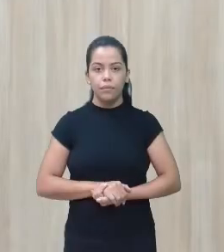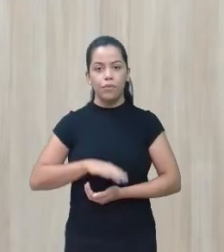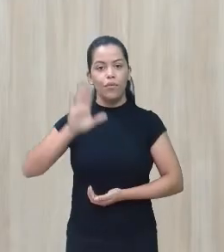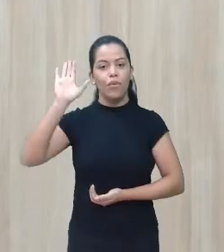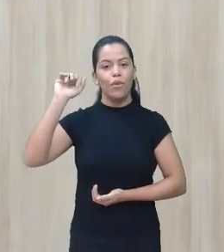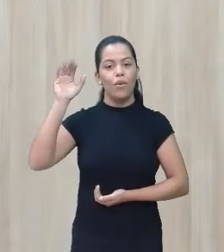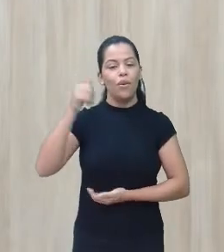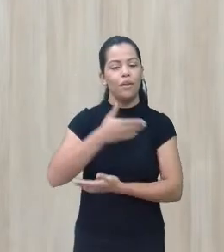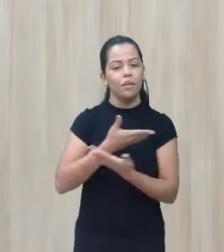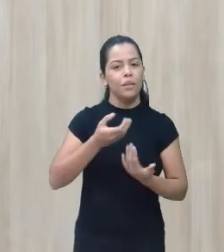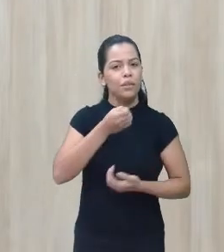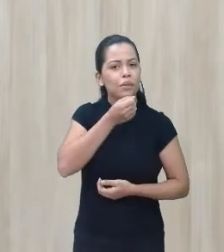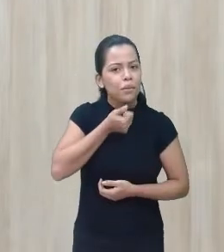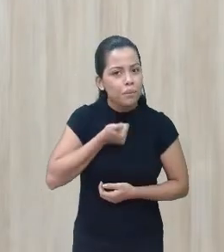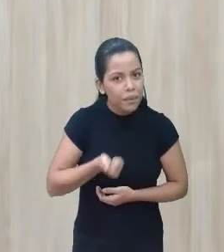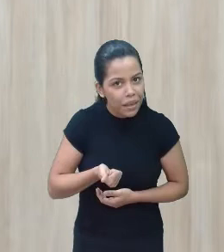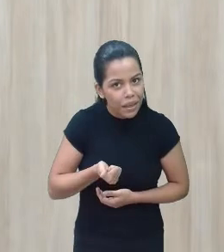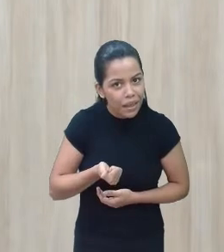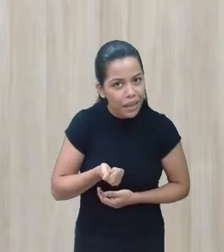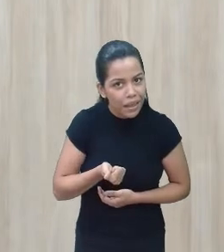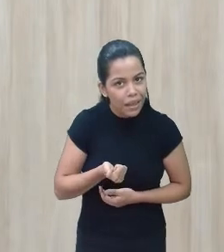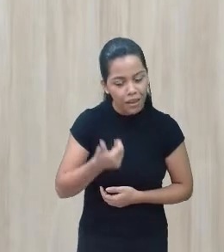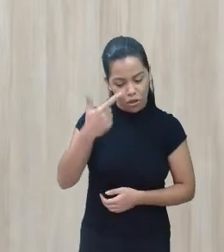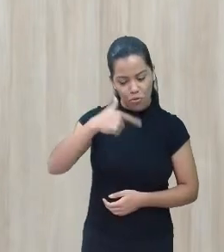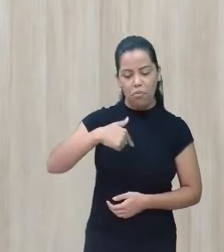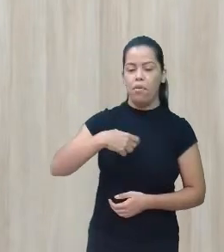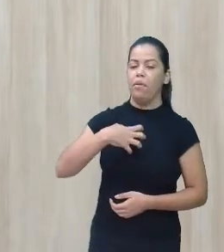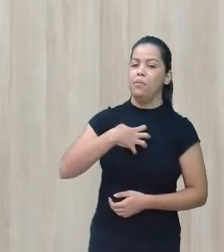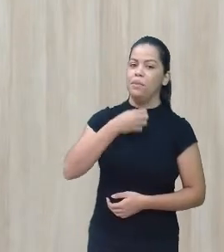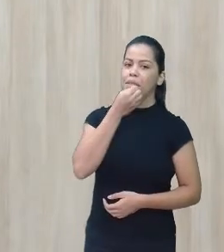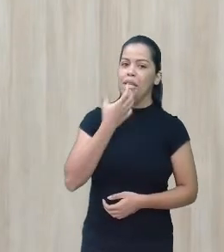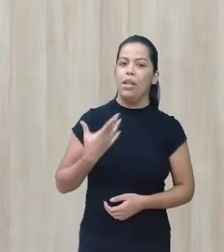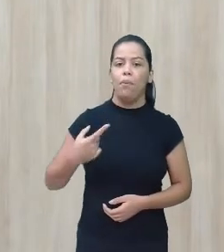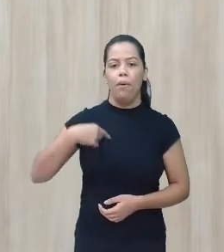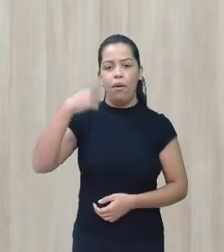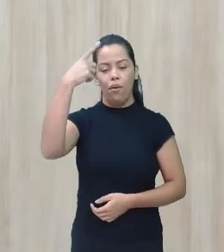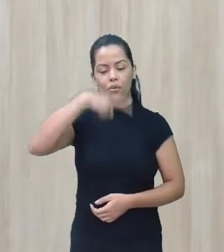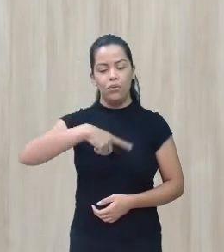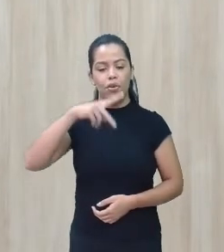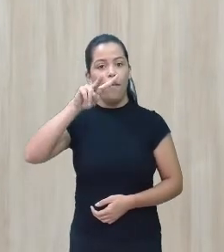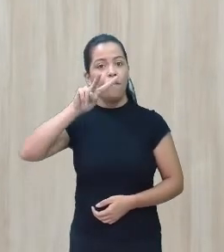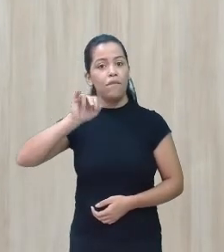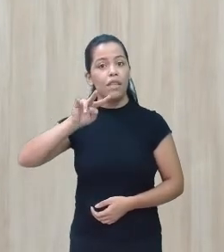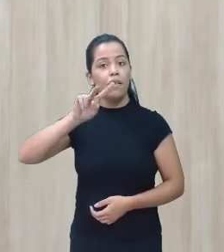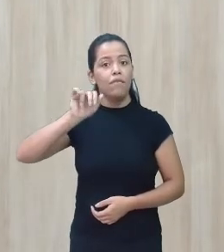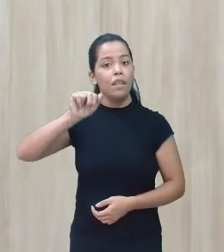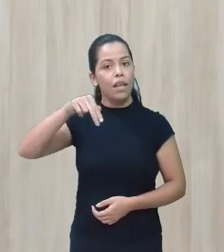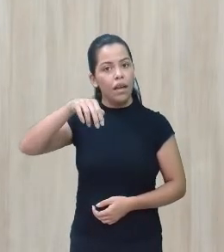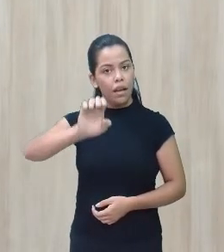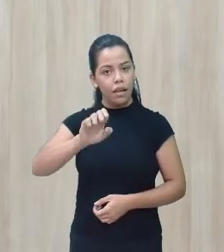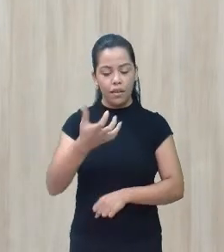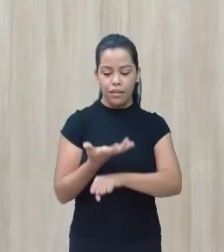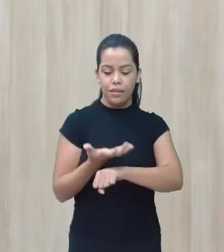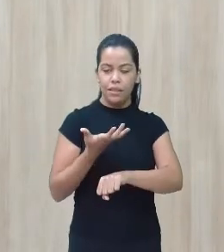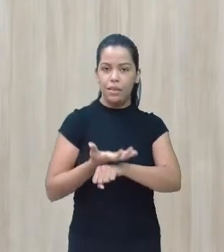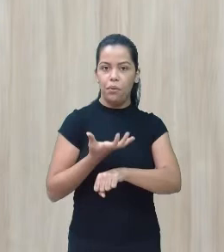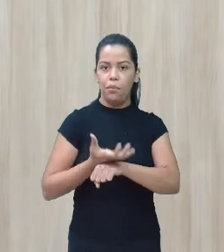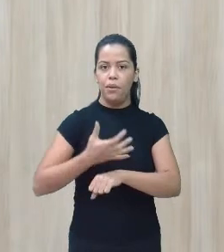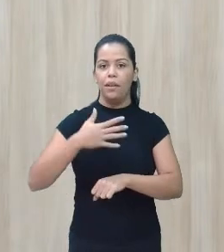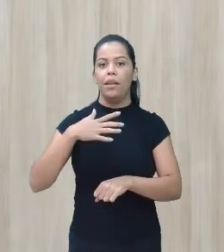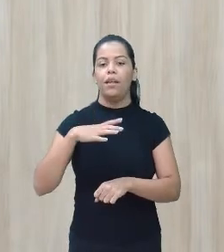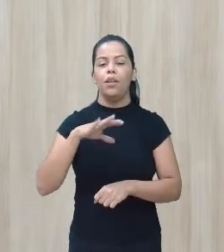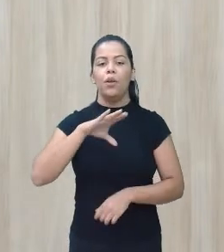Oi, gente, tudo bem com vocês? Comigo tá tudo certo. Eu sou Viviane Santos e hoje eu serei a professora de vocês de língua